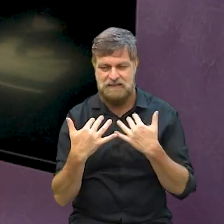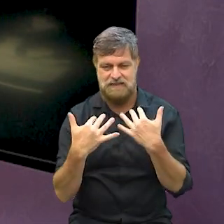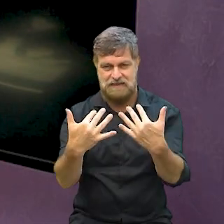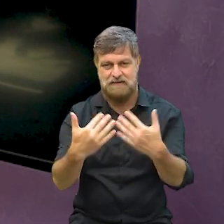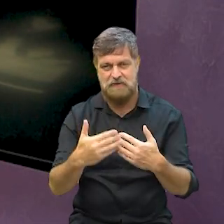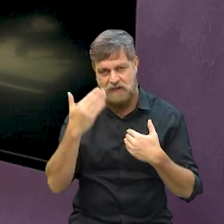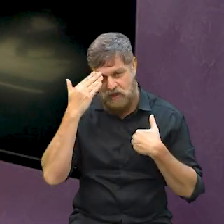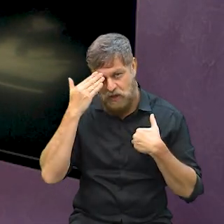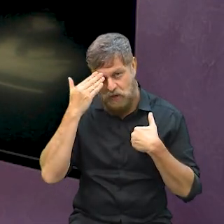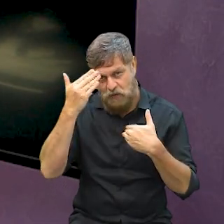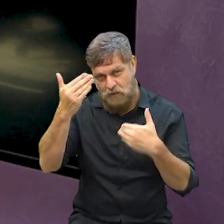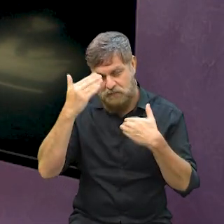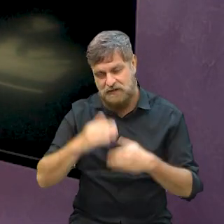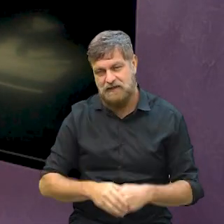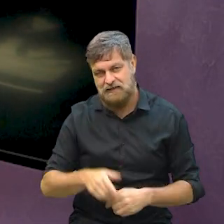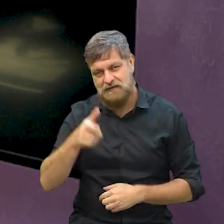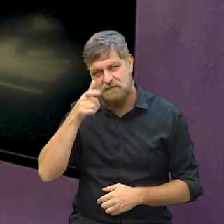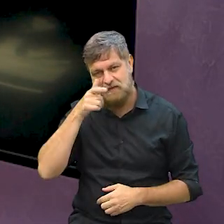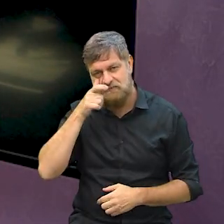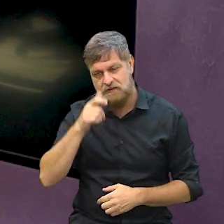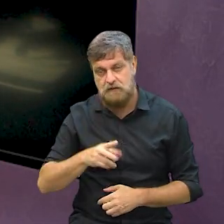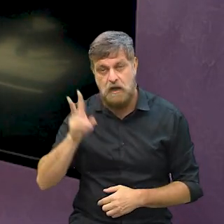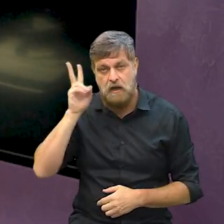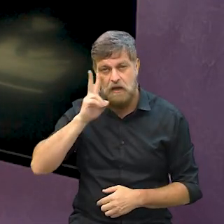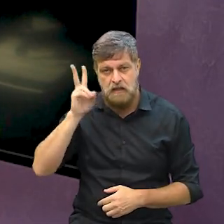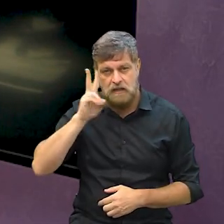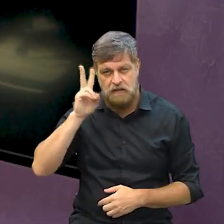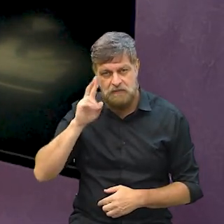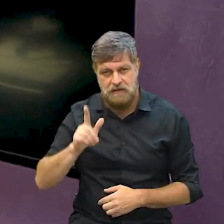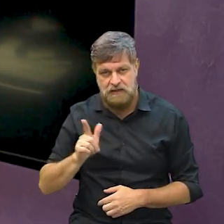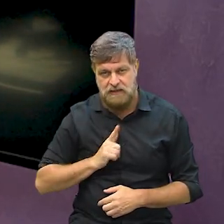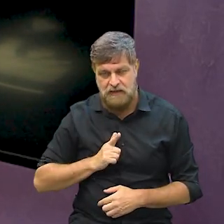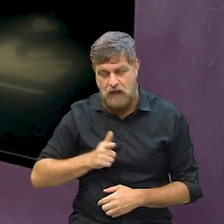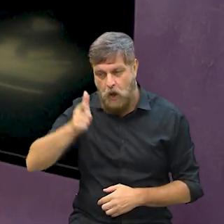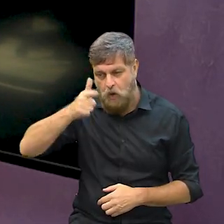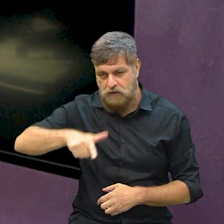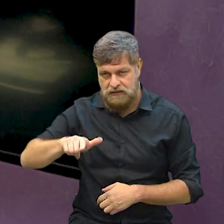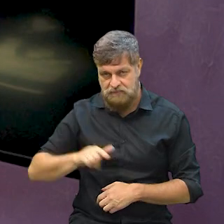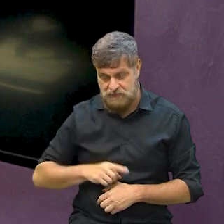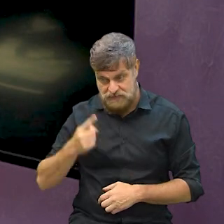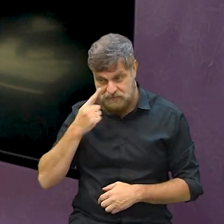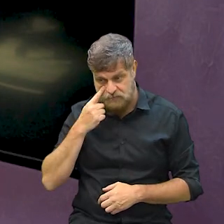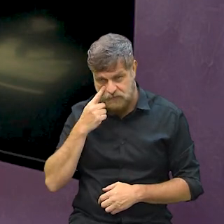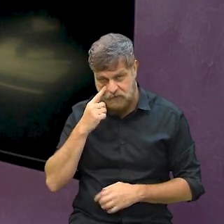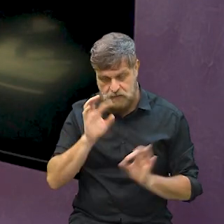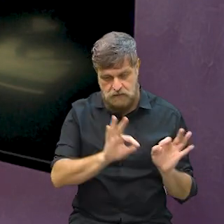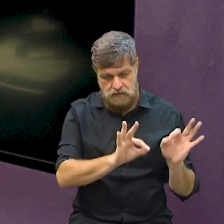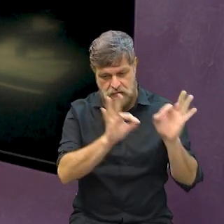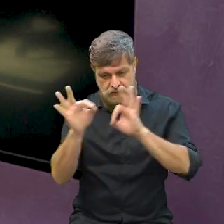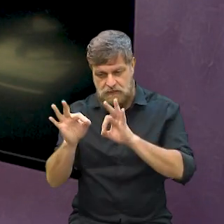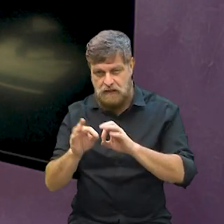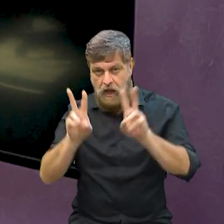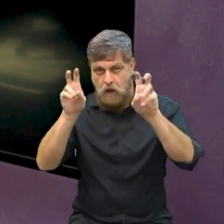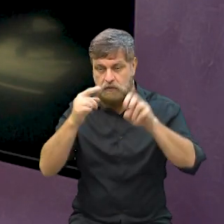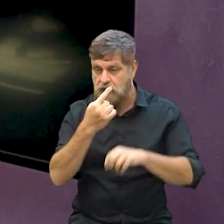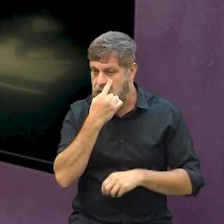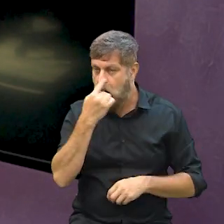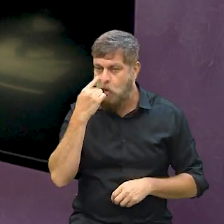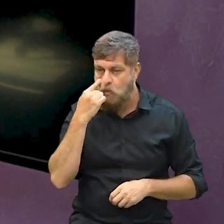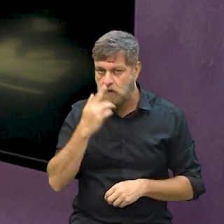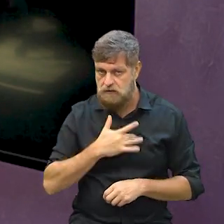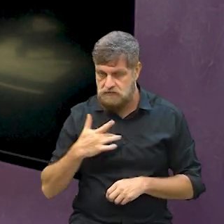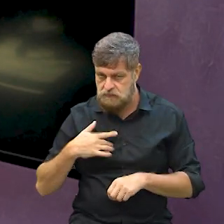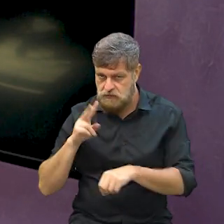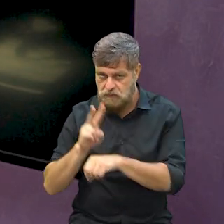também, obrigada pela companhia e audiência. E lembrando, quer rever este programa falando aí sobre a saúde dos nossos